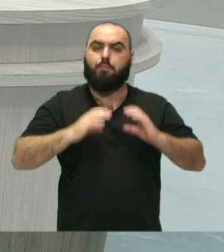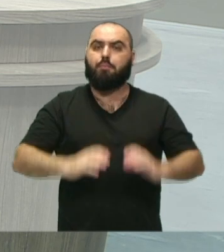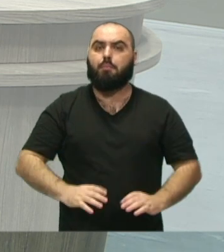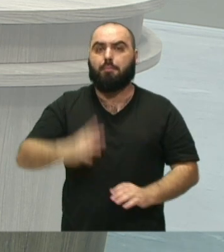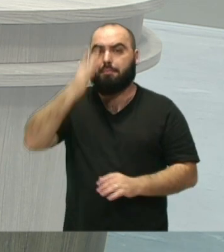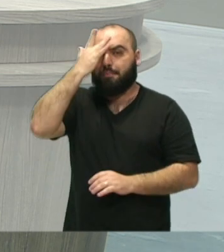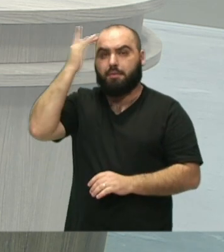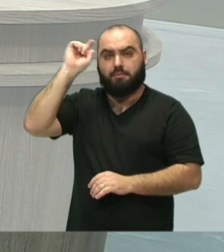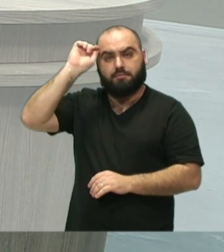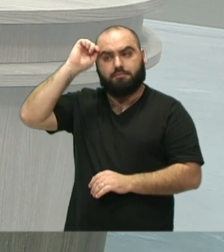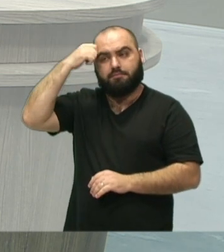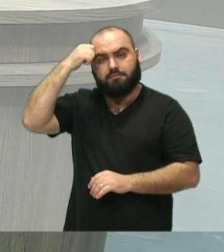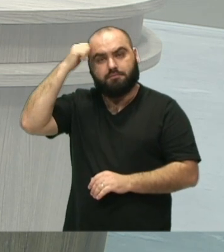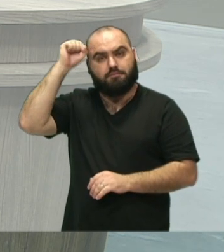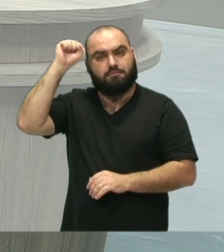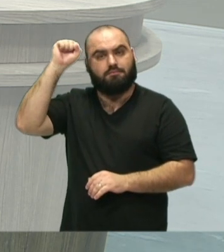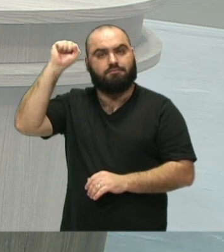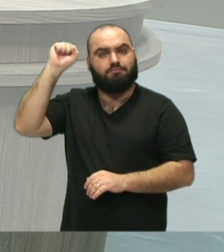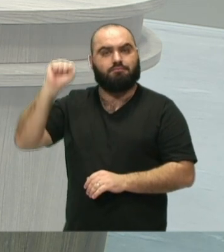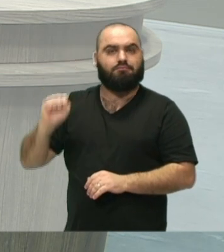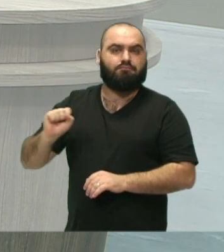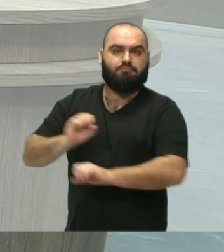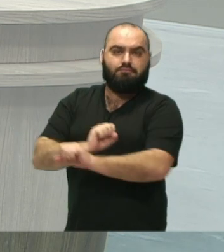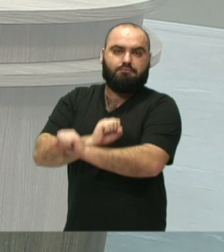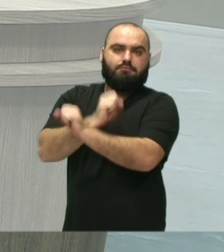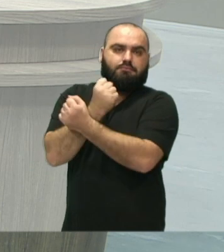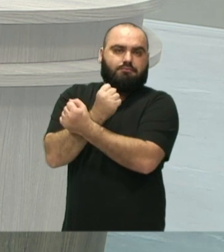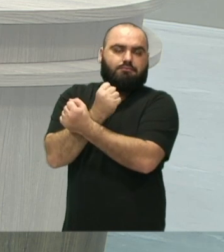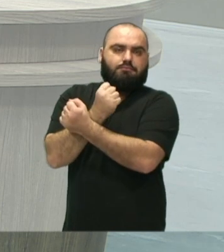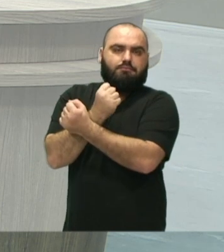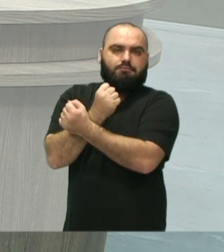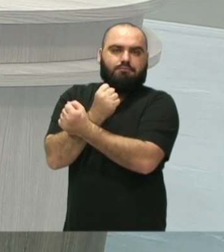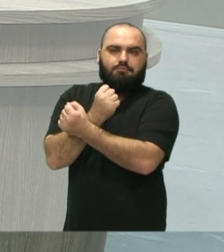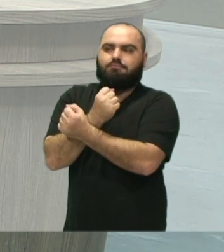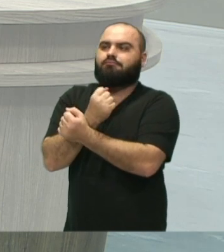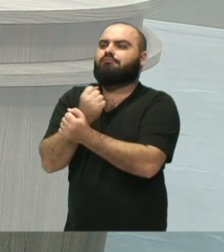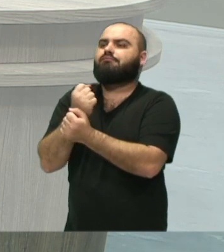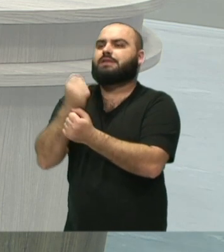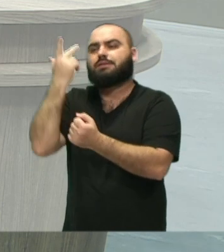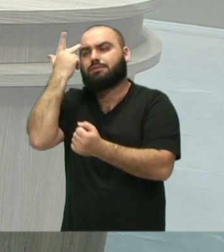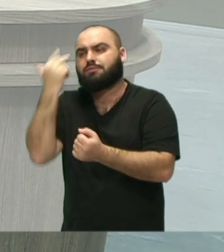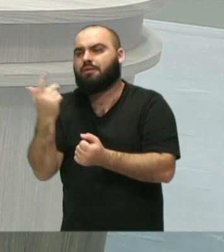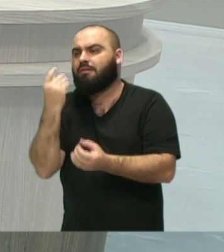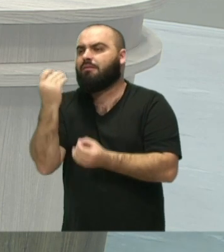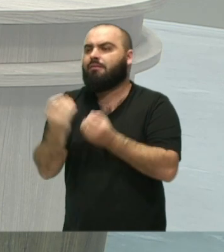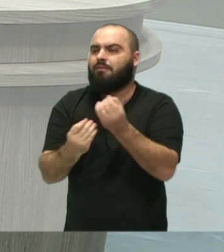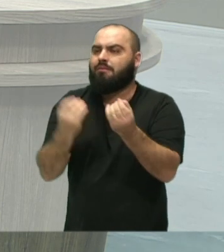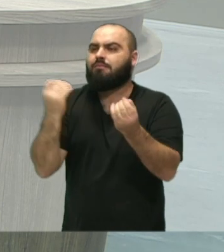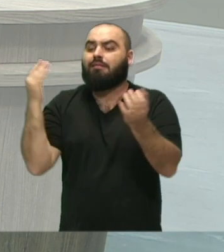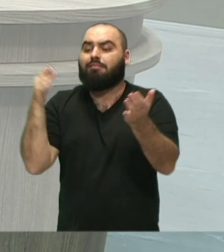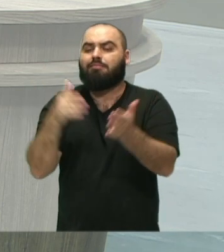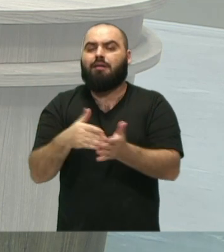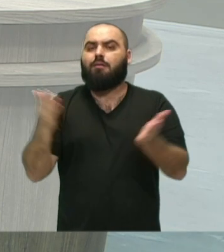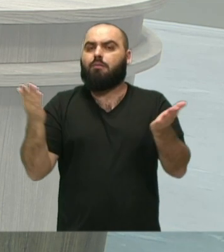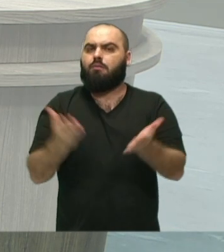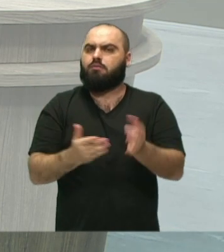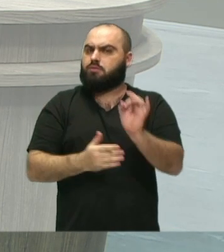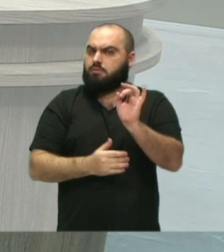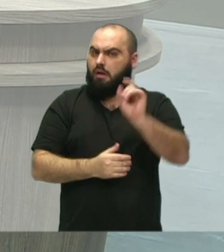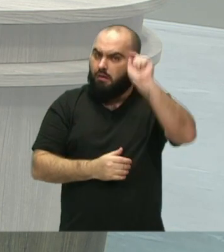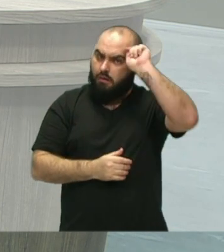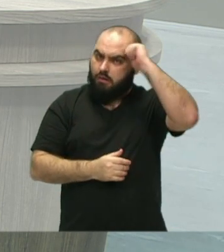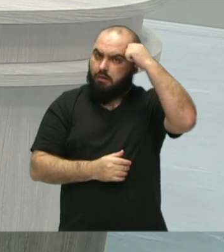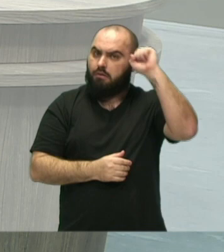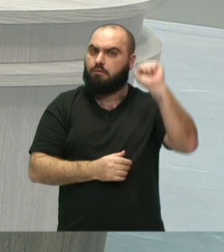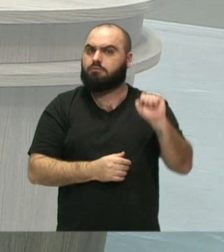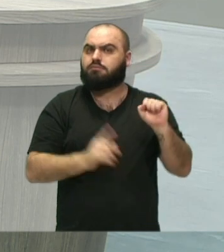africanos escravizados, como foi essa história, como se deu, quem eram os grandes nomes, e não apenas dos africanos. Nós defendemos que a